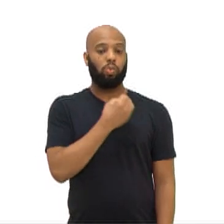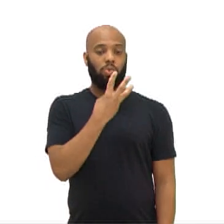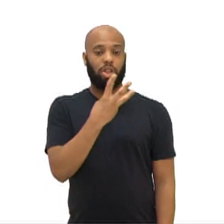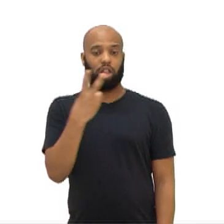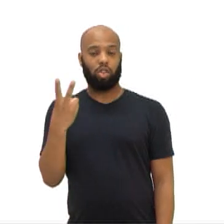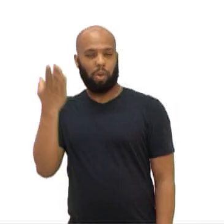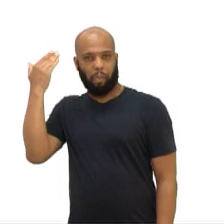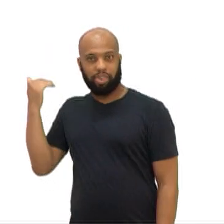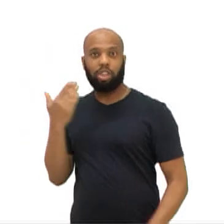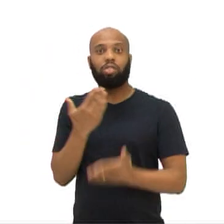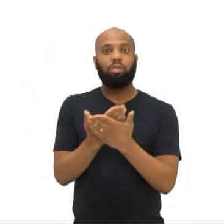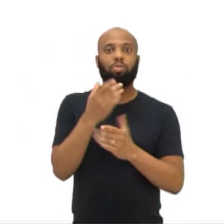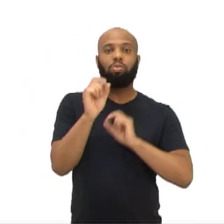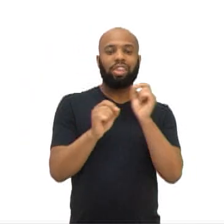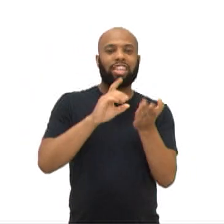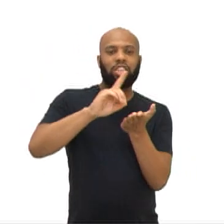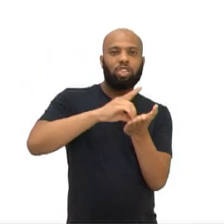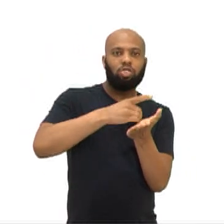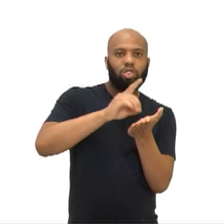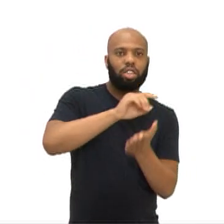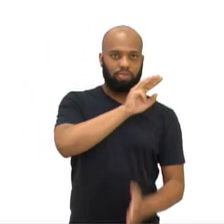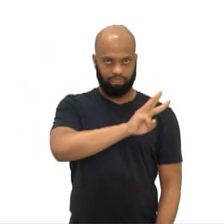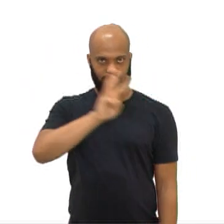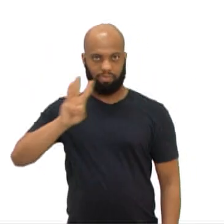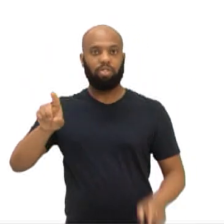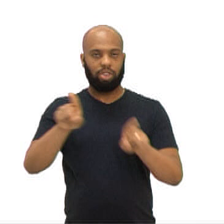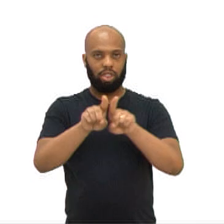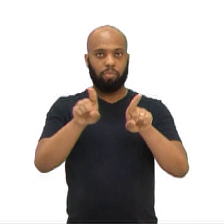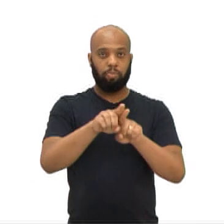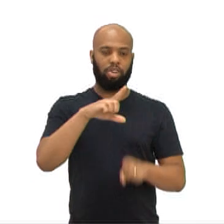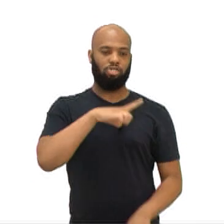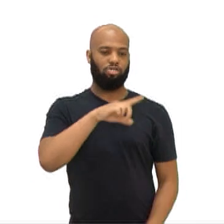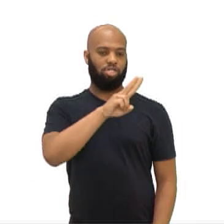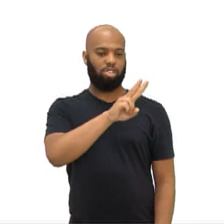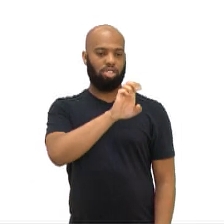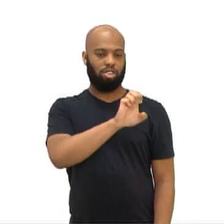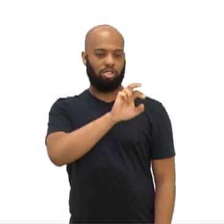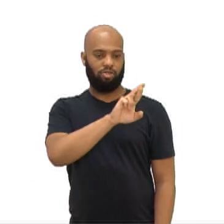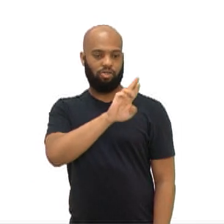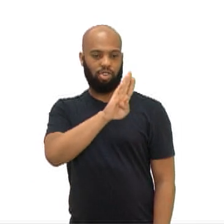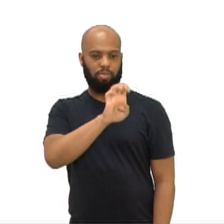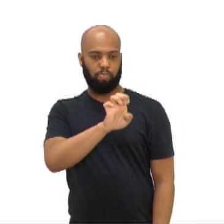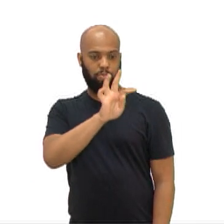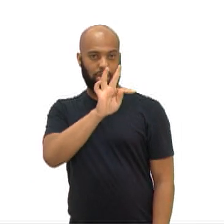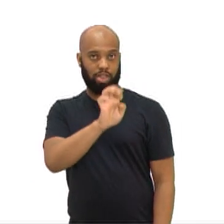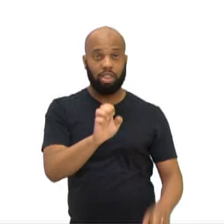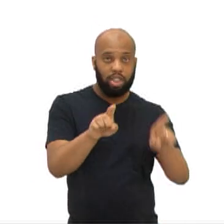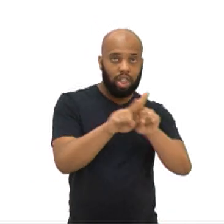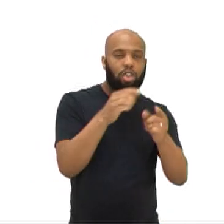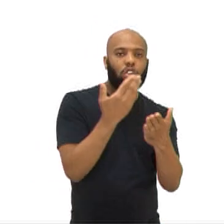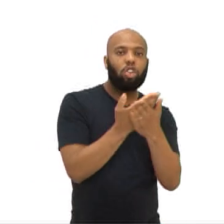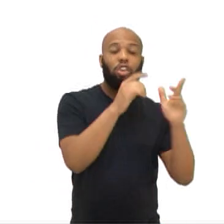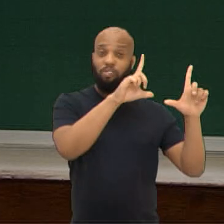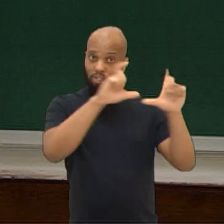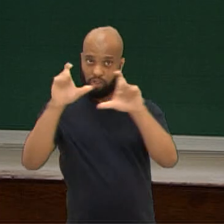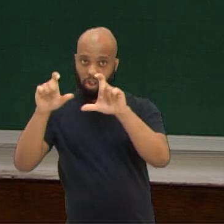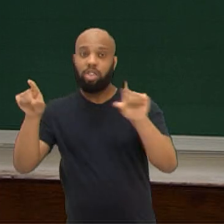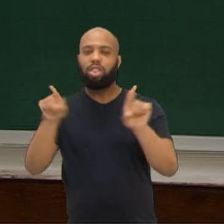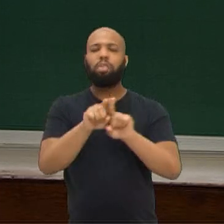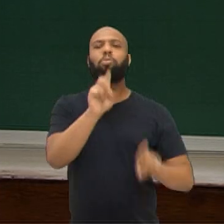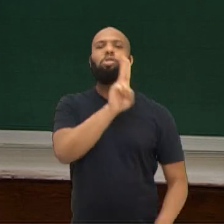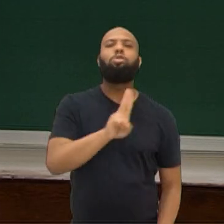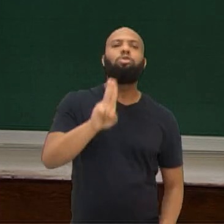la entrada del diccionário, o verbete, perfeito? E fotografias. Trabajamos elementos como el uso de